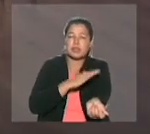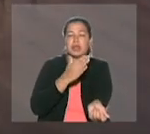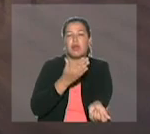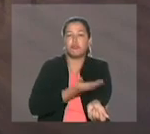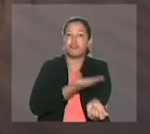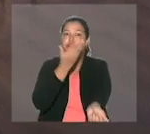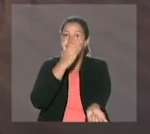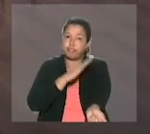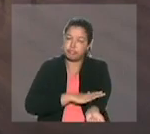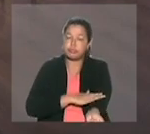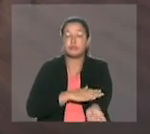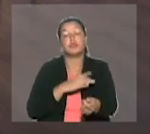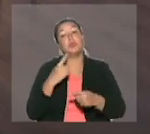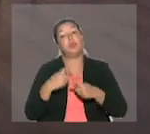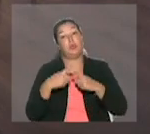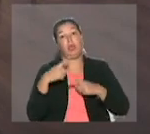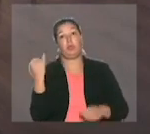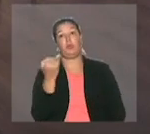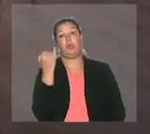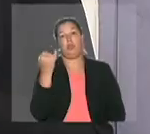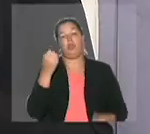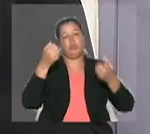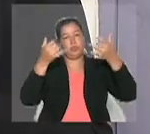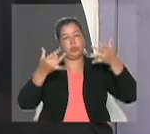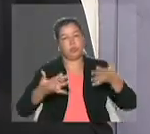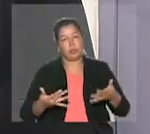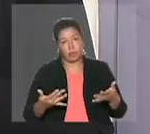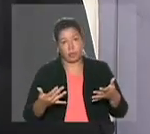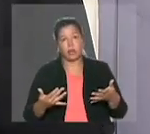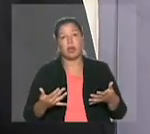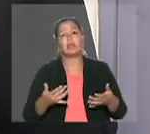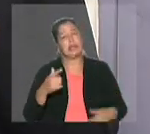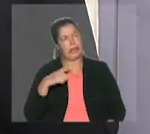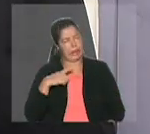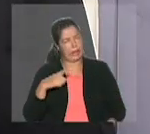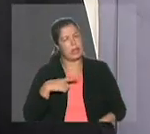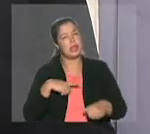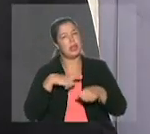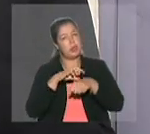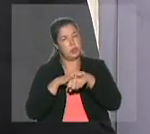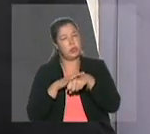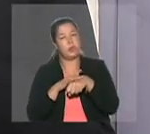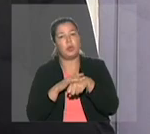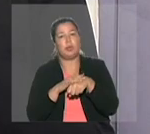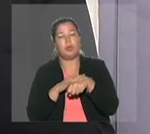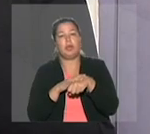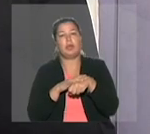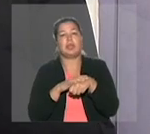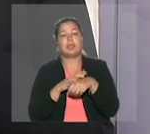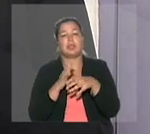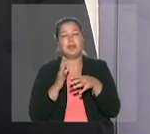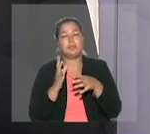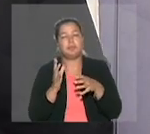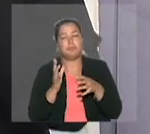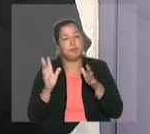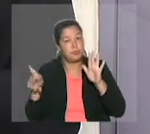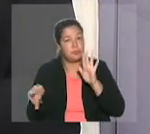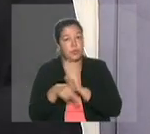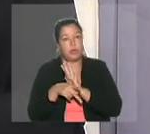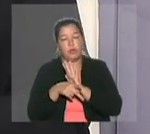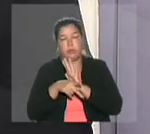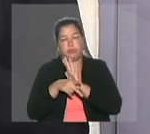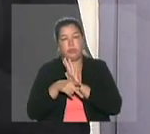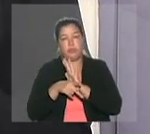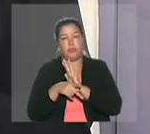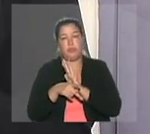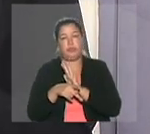pressão arterial. Porque Então, é importante explicar para quem está em casa Que não existem doenças que são,